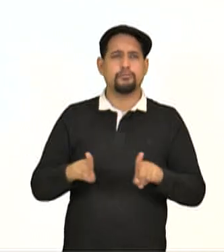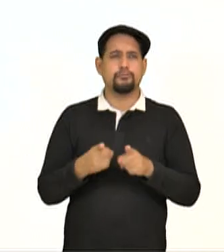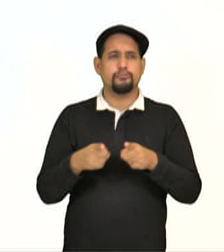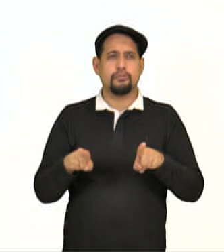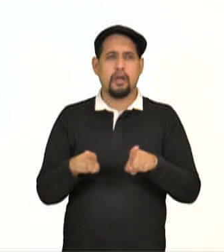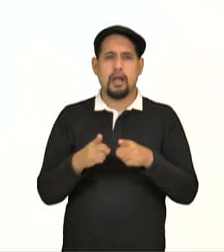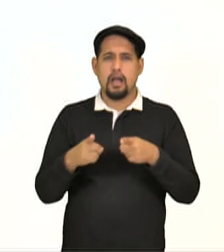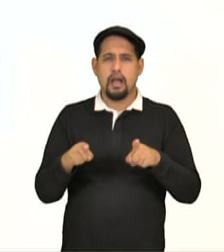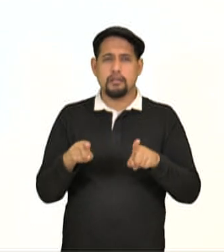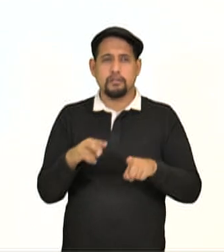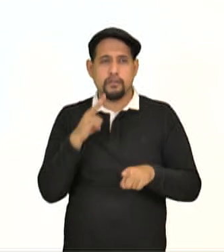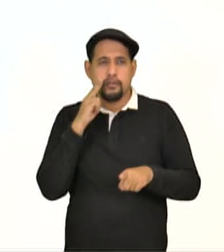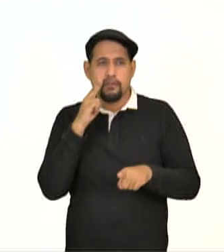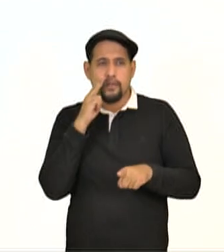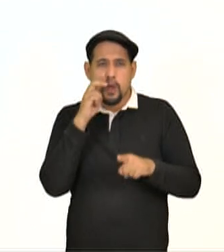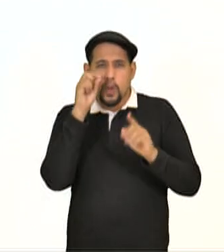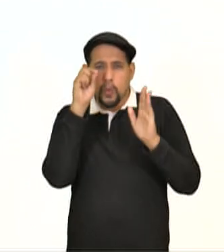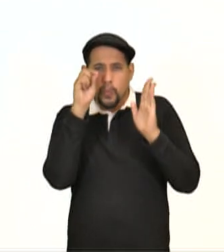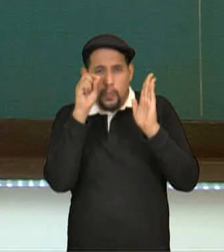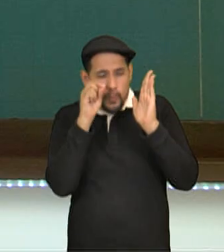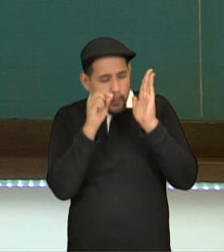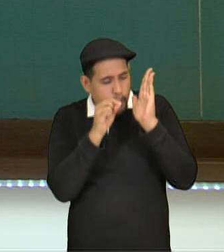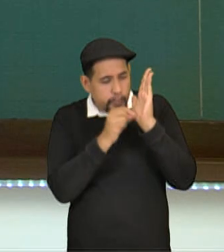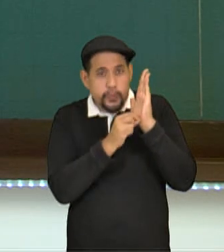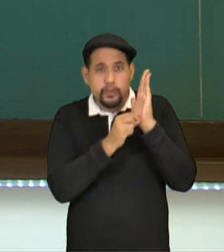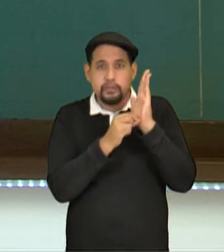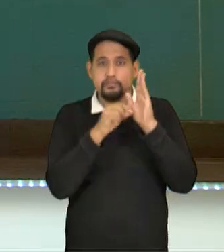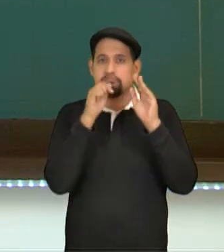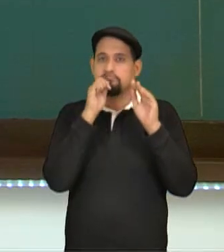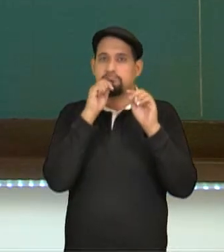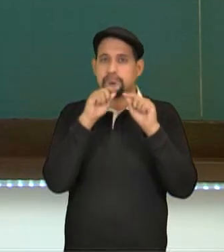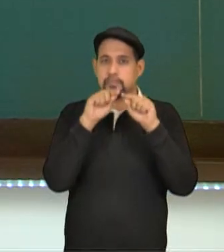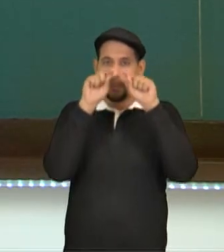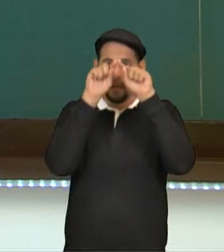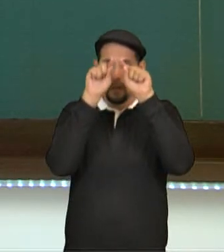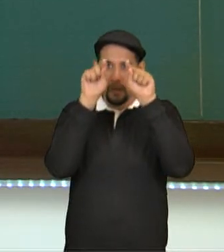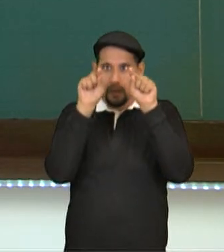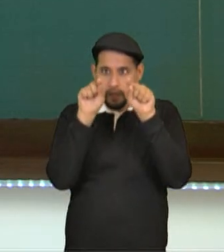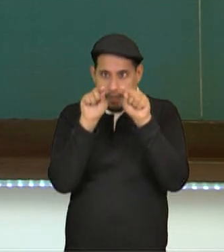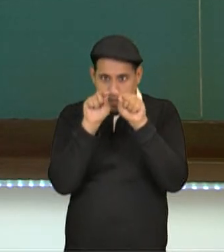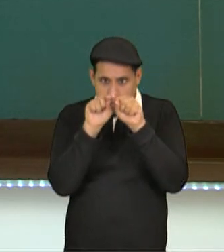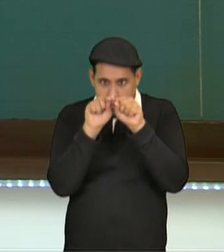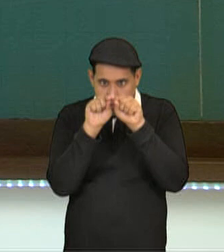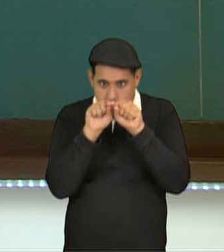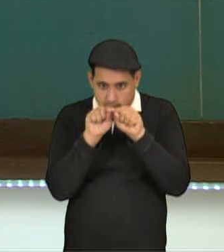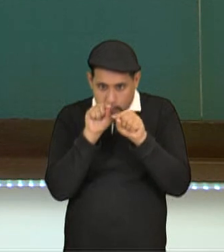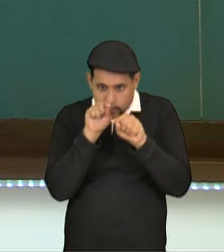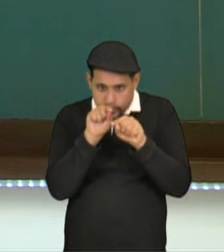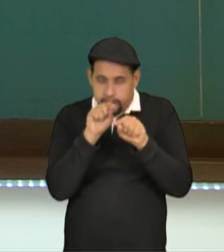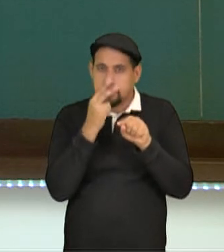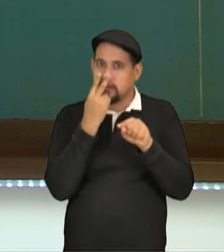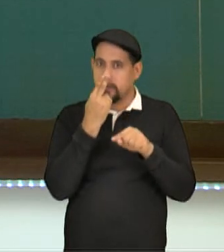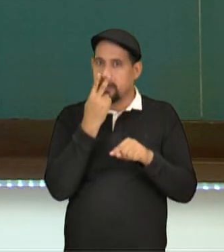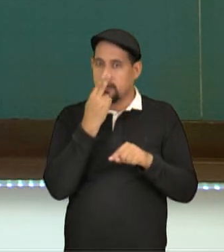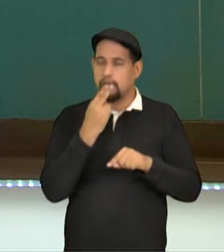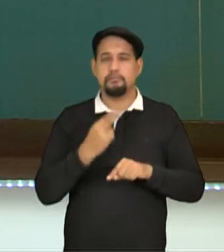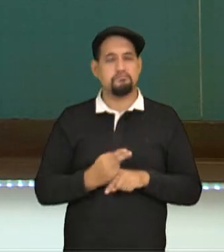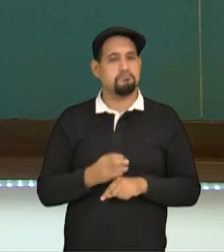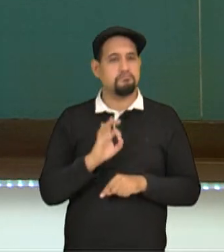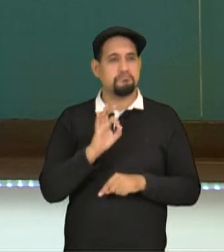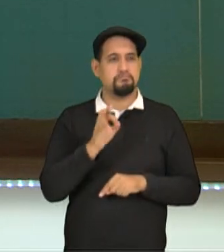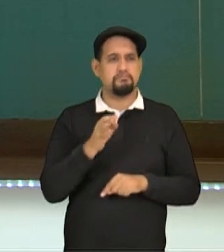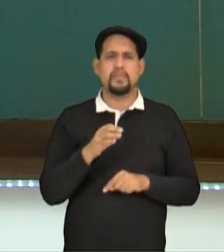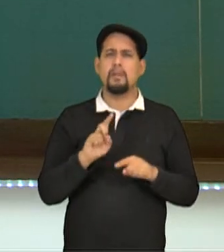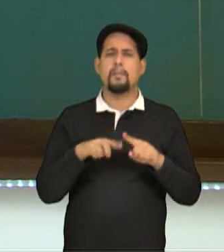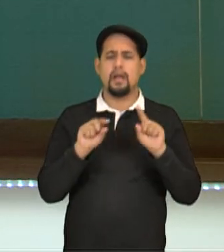pegar aqui esse pontinho aqui, ó, esse finalzinho dessa marcação, me dá uma ideia de ponto, certo? Muito bem.